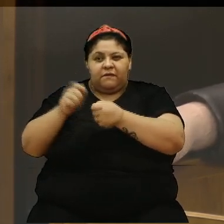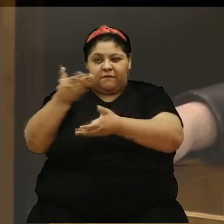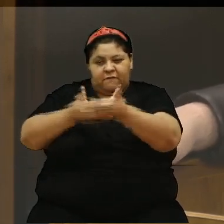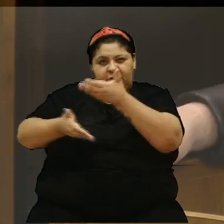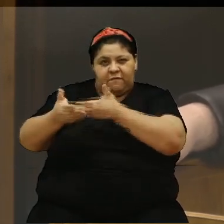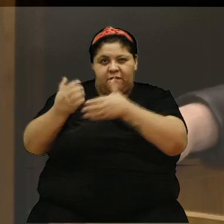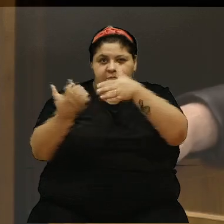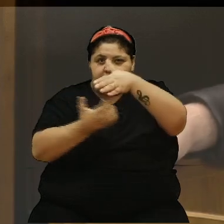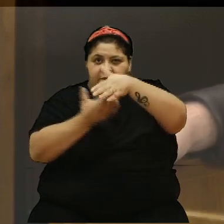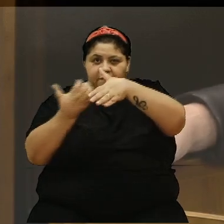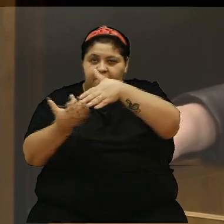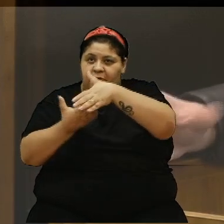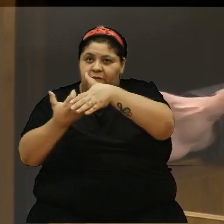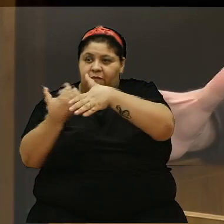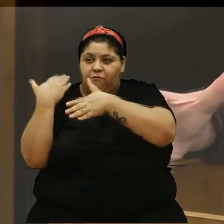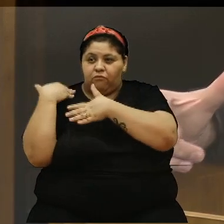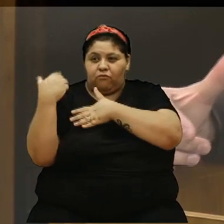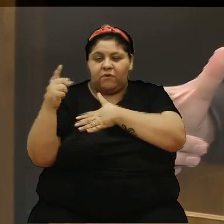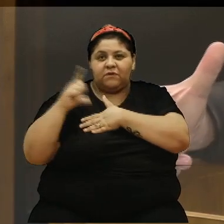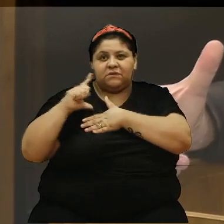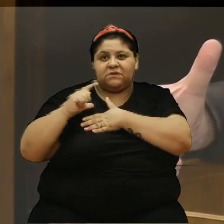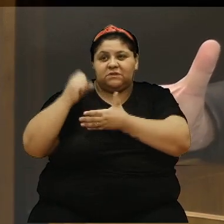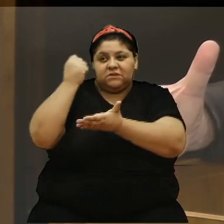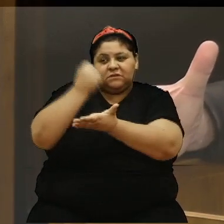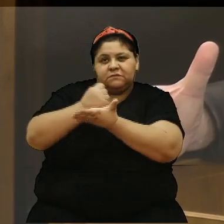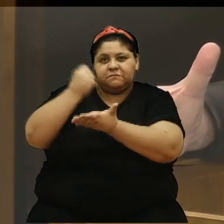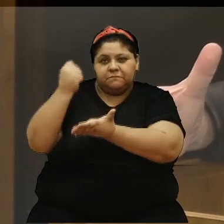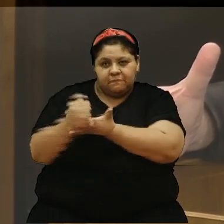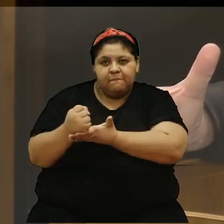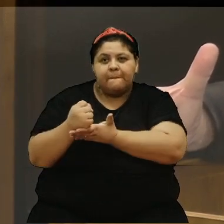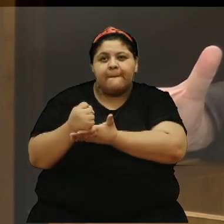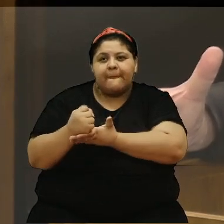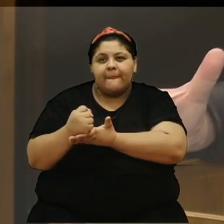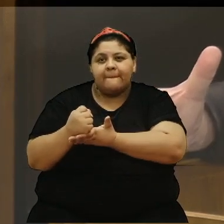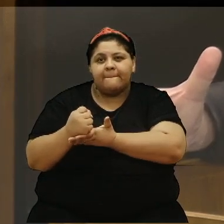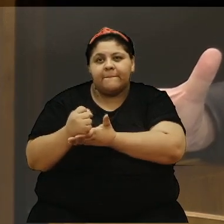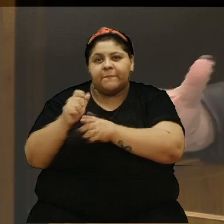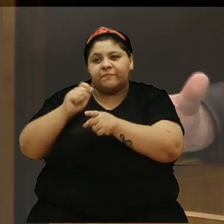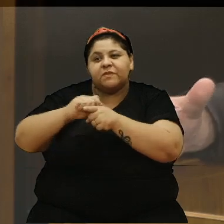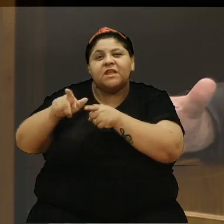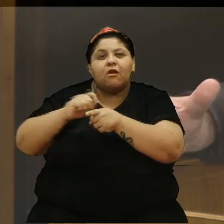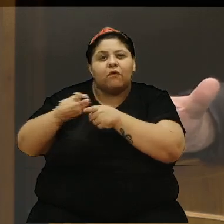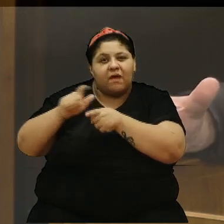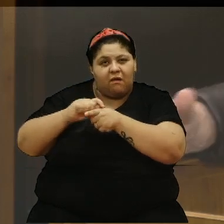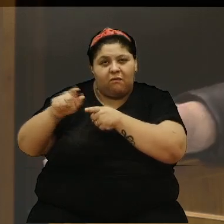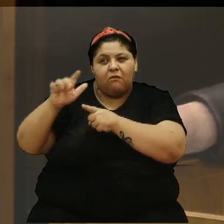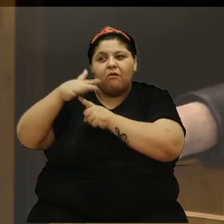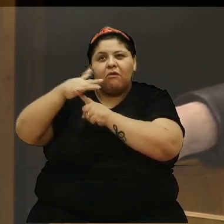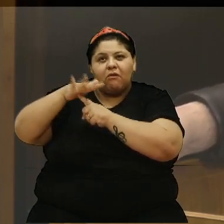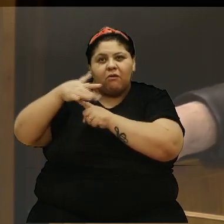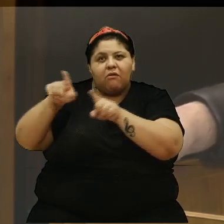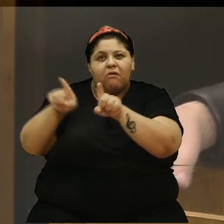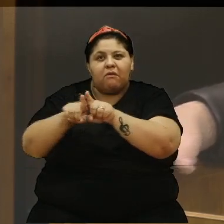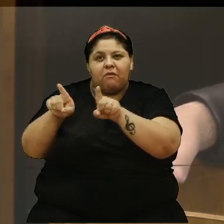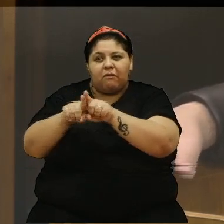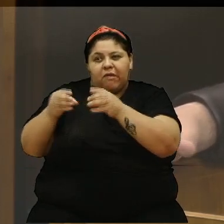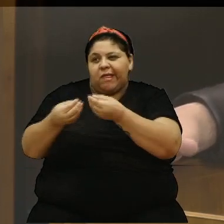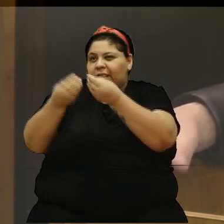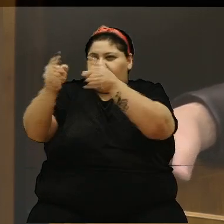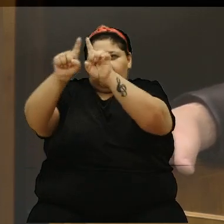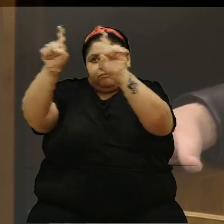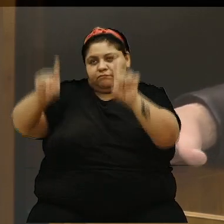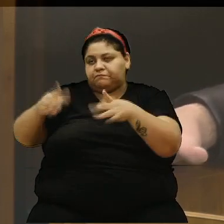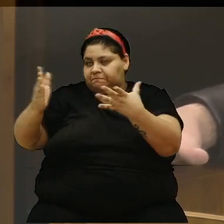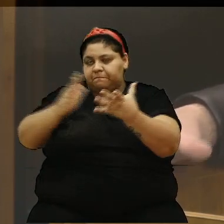que nos procurou tem esse contrato de aluguel, né, de locação, inclusive dispondo de equipe médica e etc.